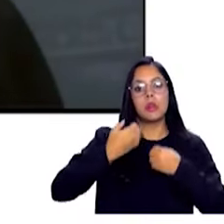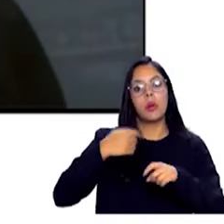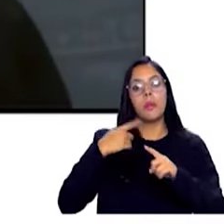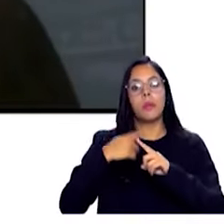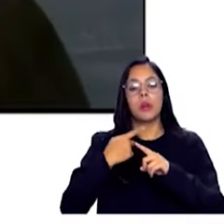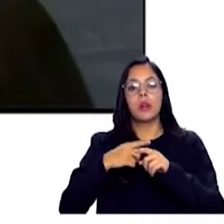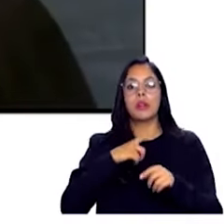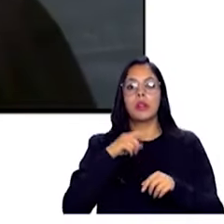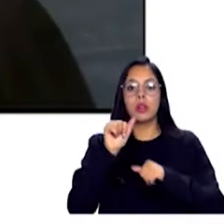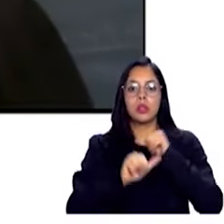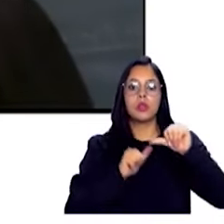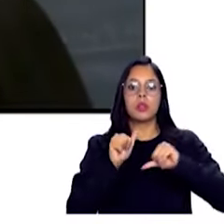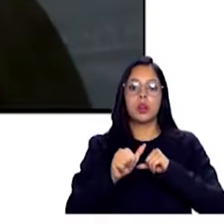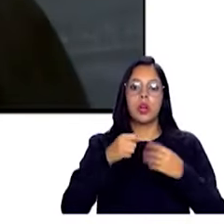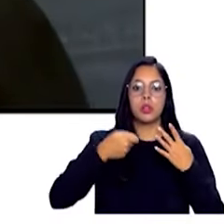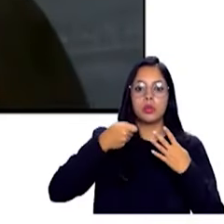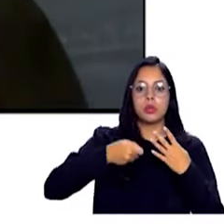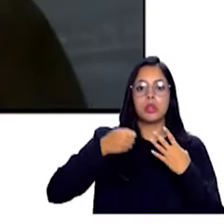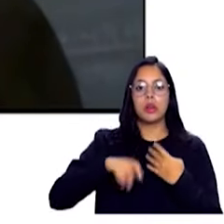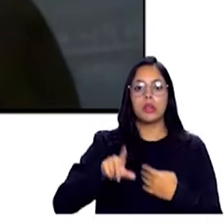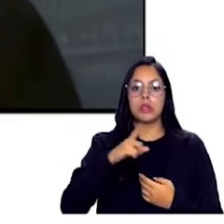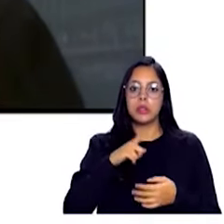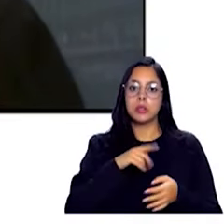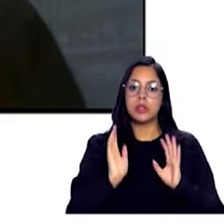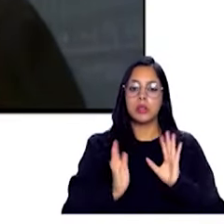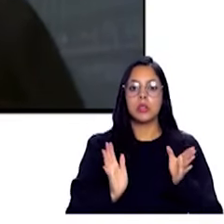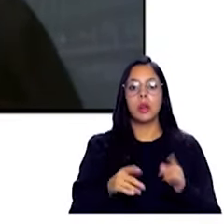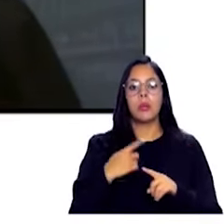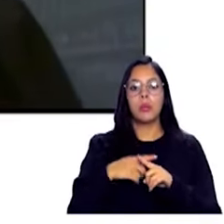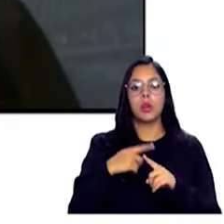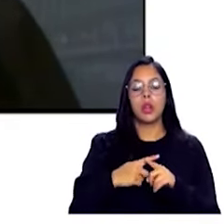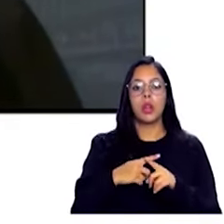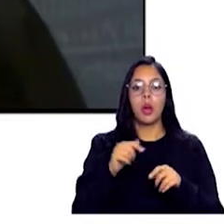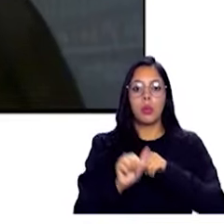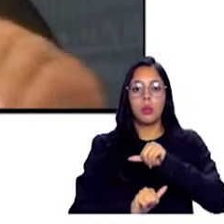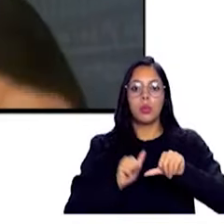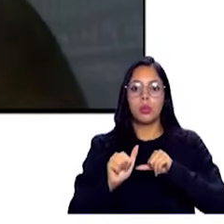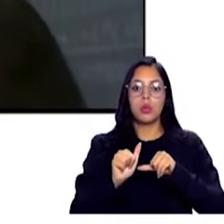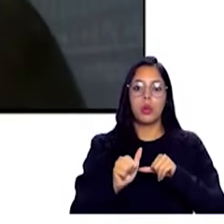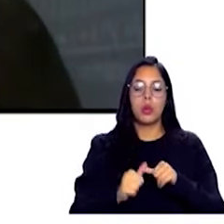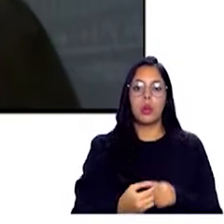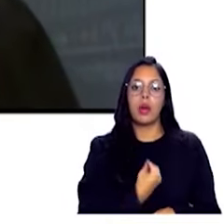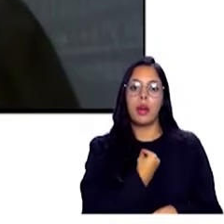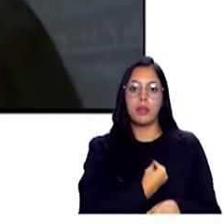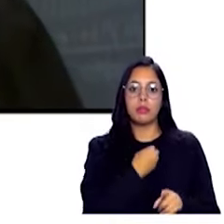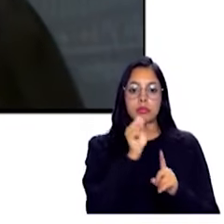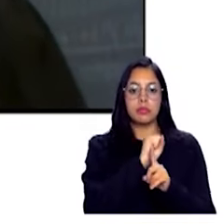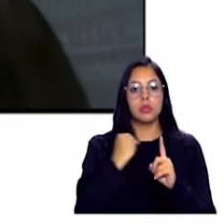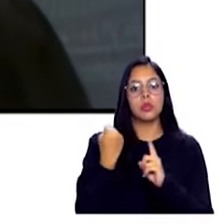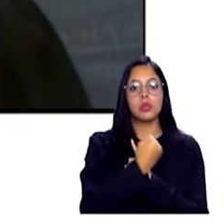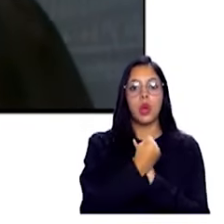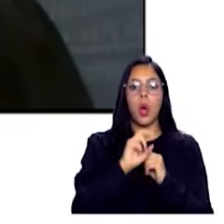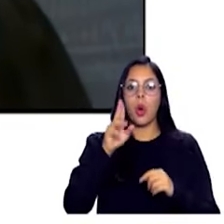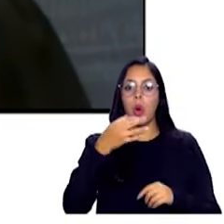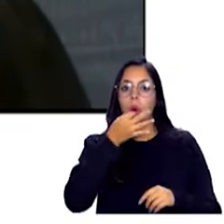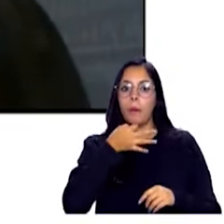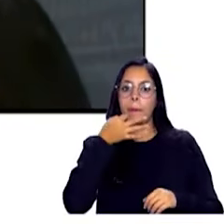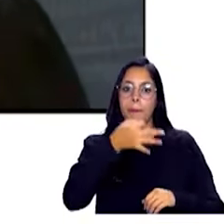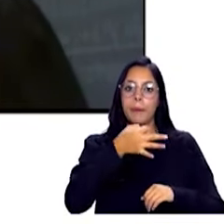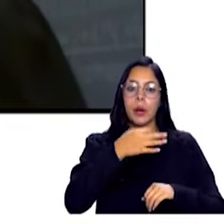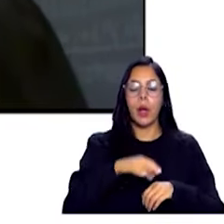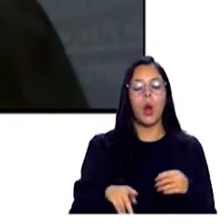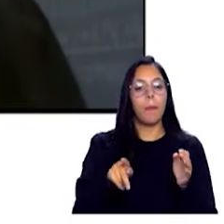alterar a jurisprudência existente porque mudou a realidade social ou mudou a opinião jurídica